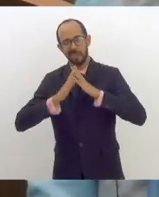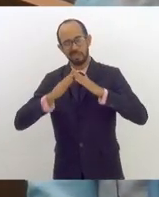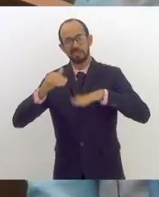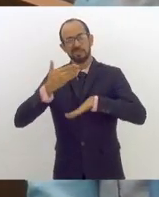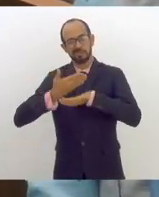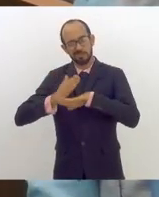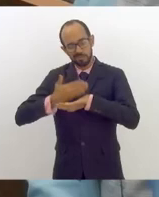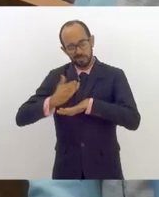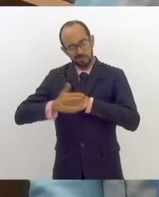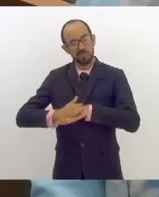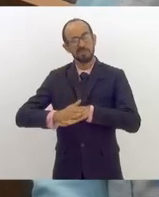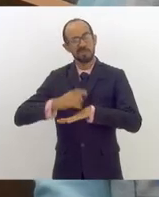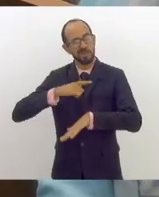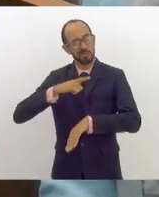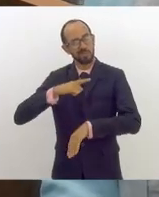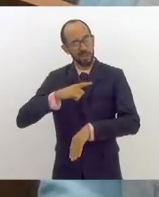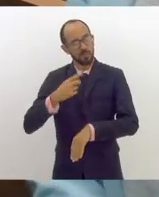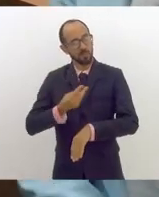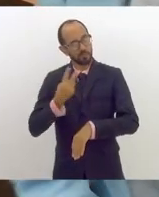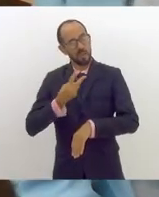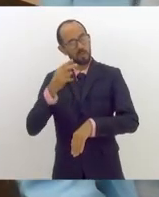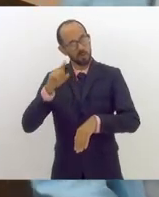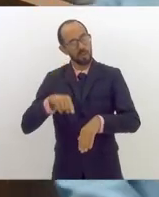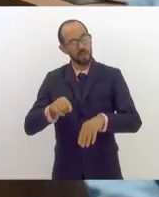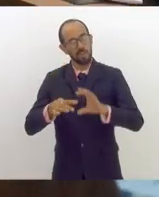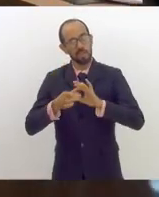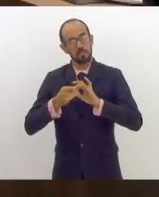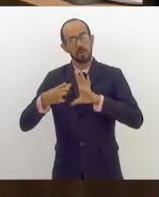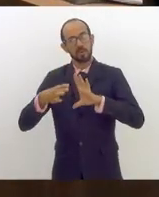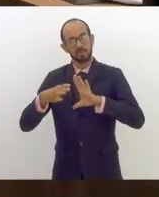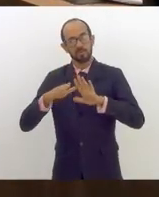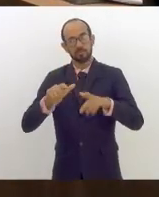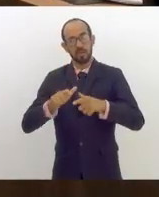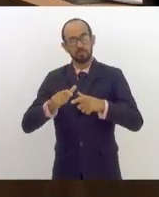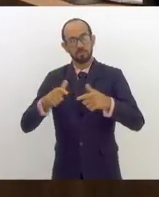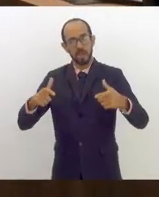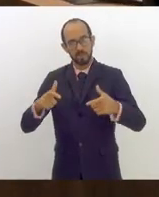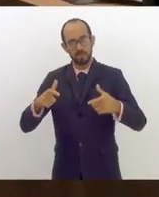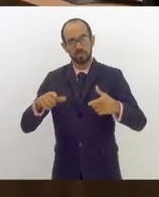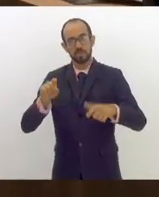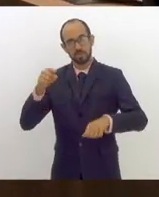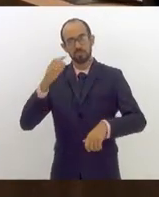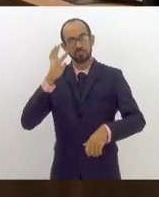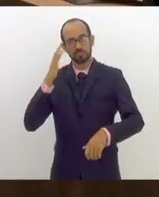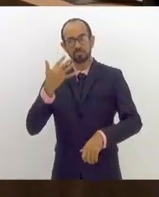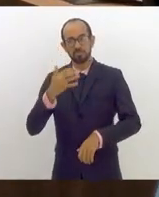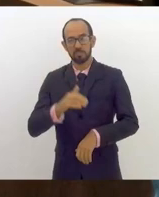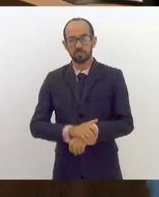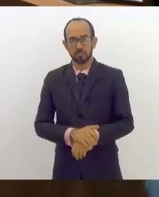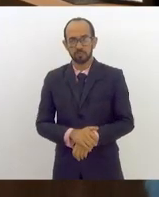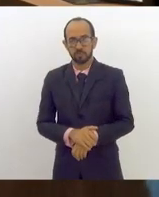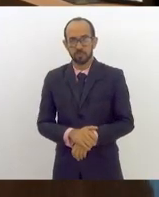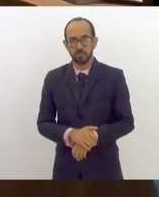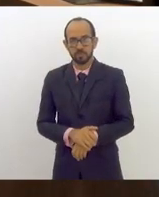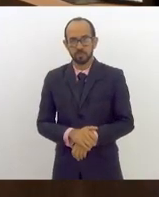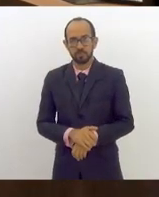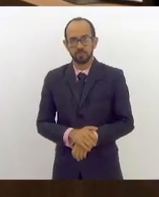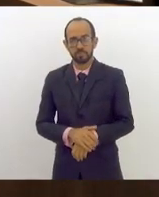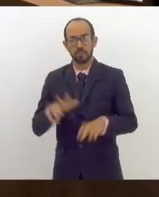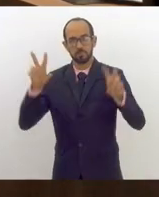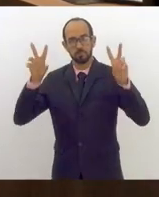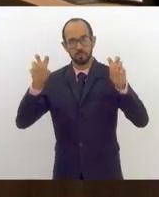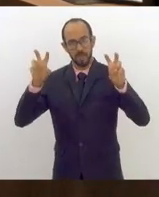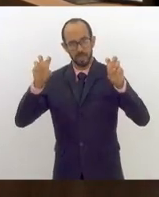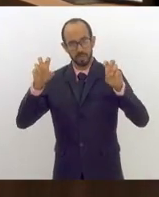e muitos dos que estão aqui é a democracia a maioria decide o mérito da matéria